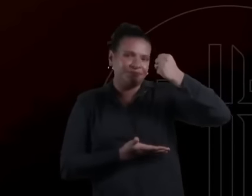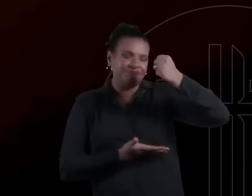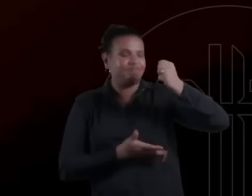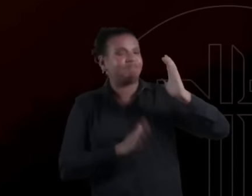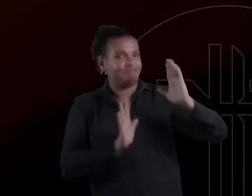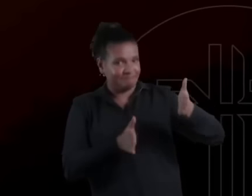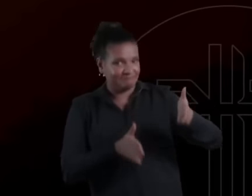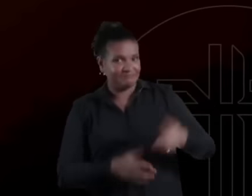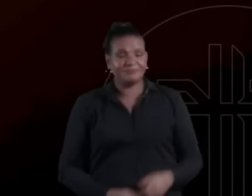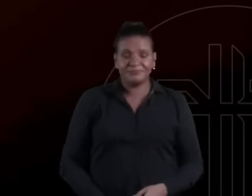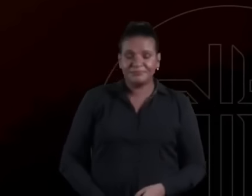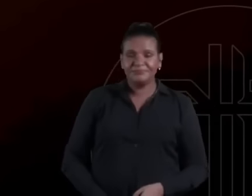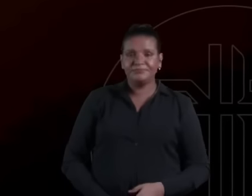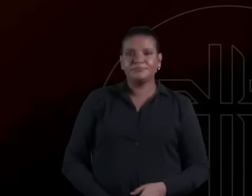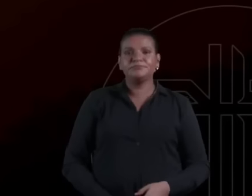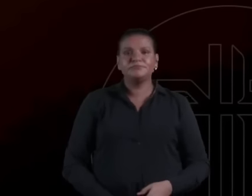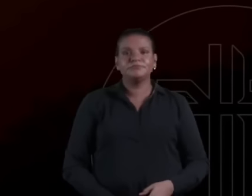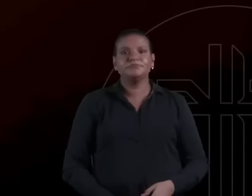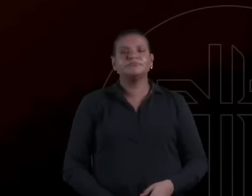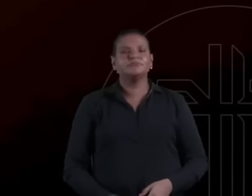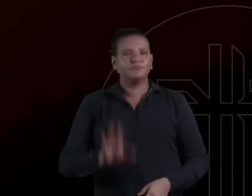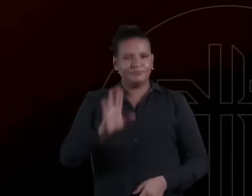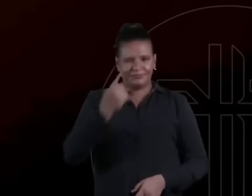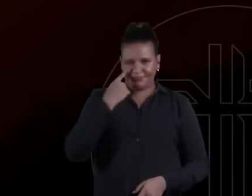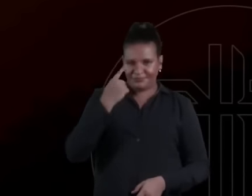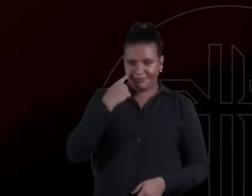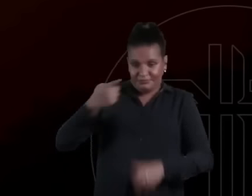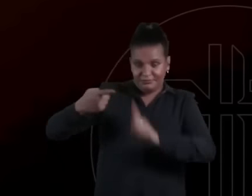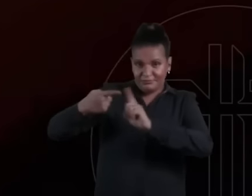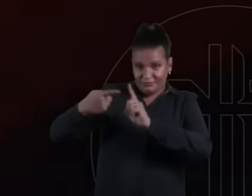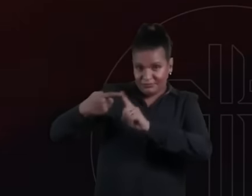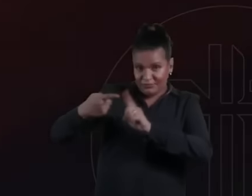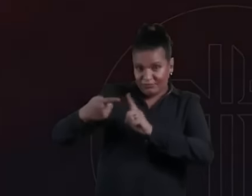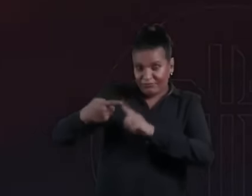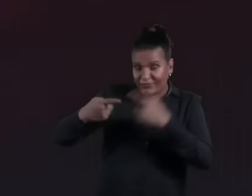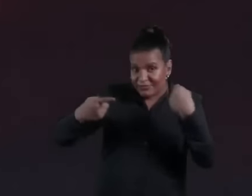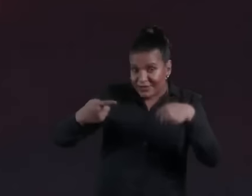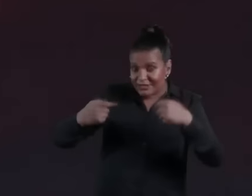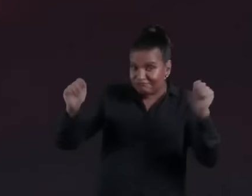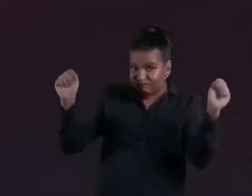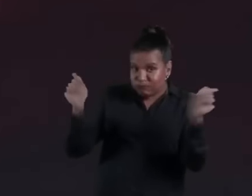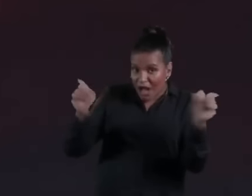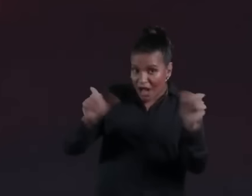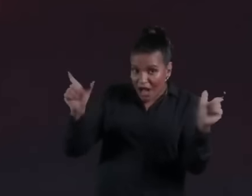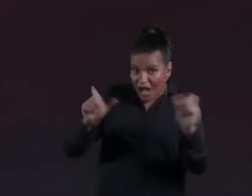princípio cremos diga assim é hora de